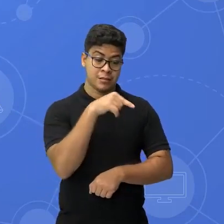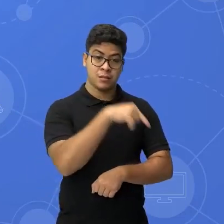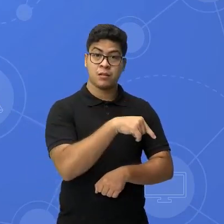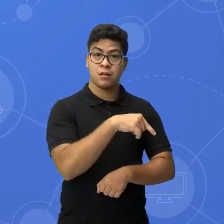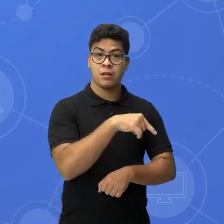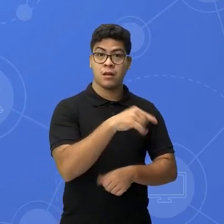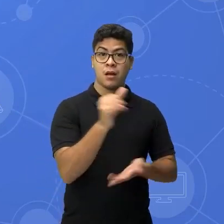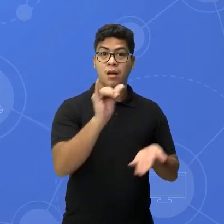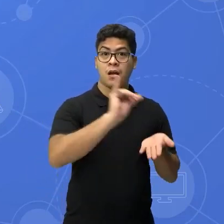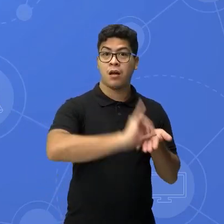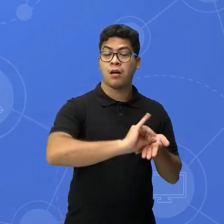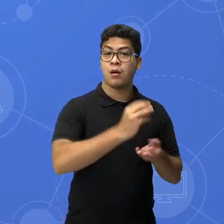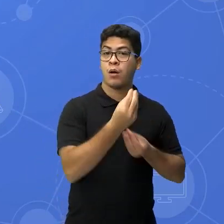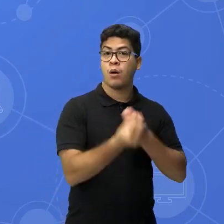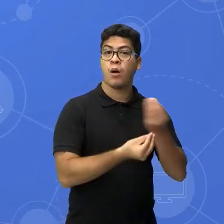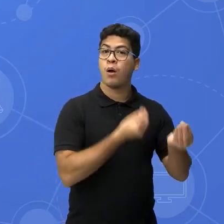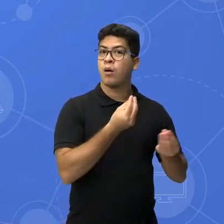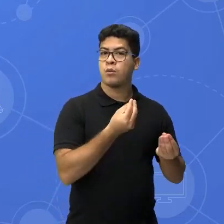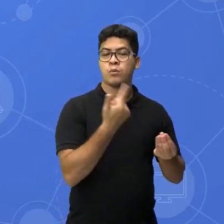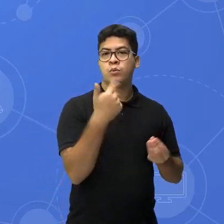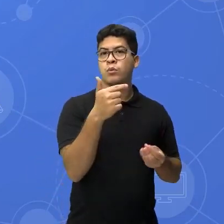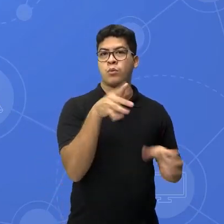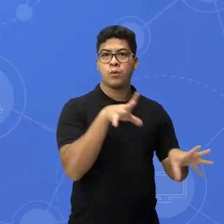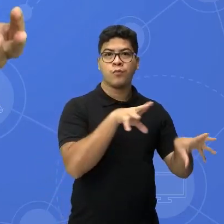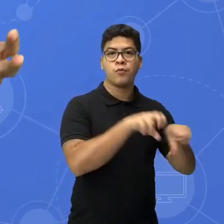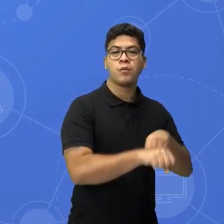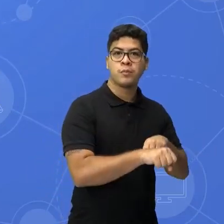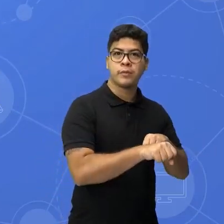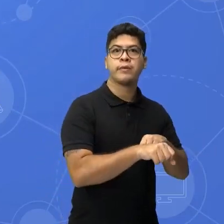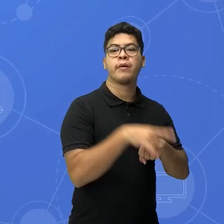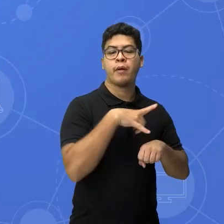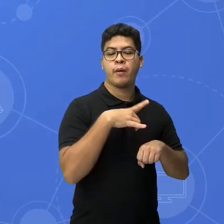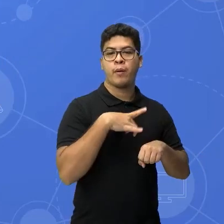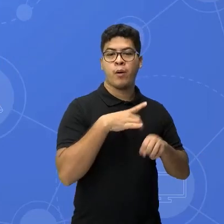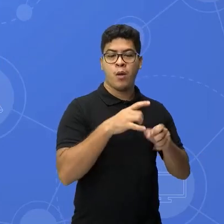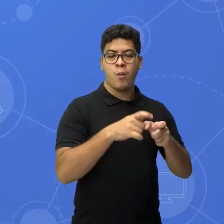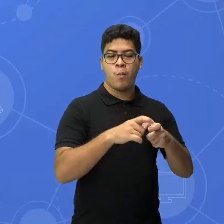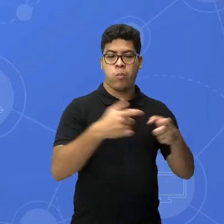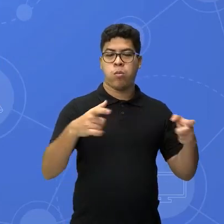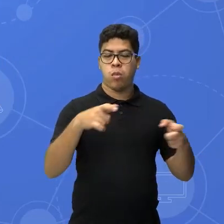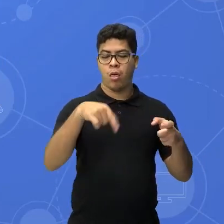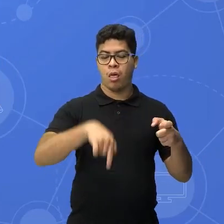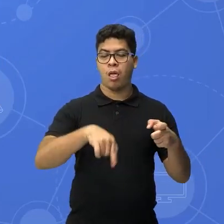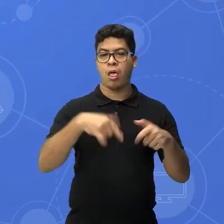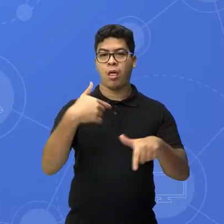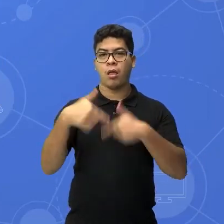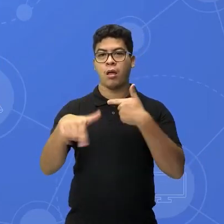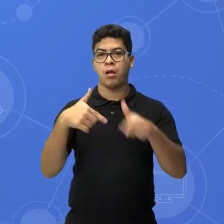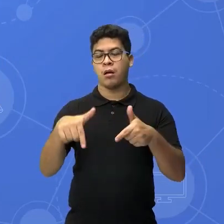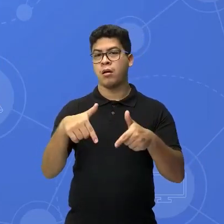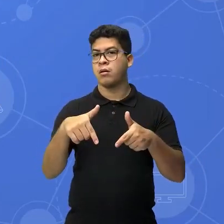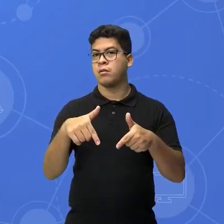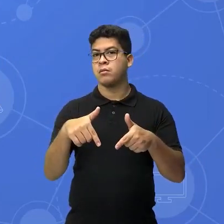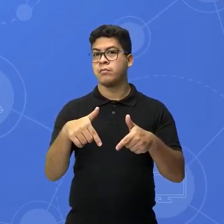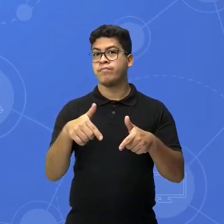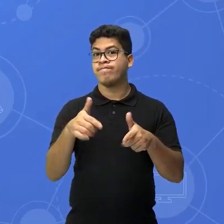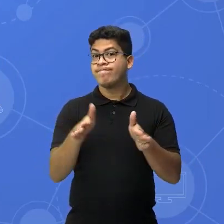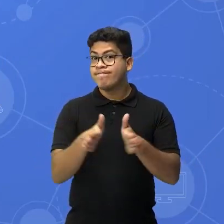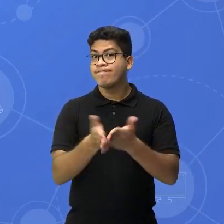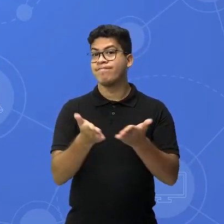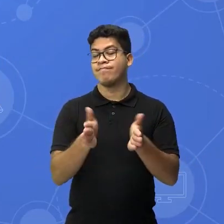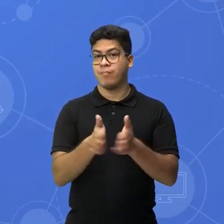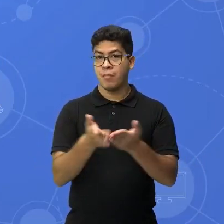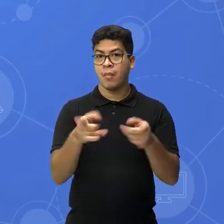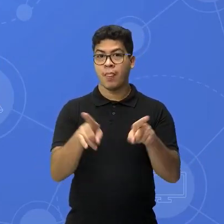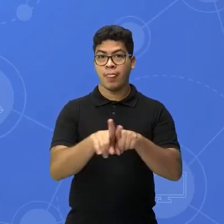cidade, como não teve essa formação, vai compor a grande massa de trabalhadores que vai